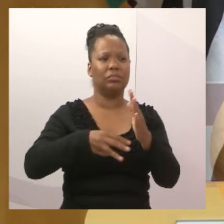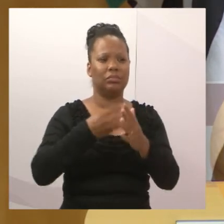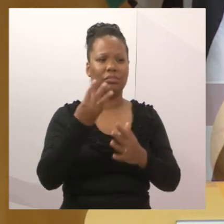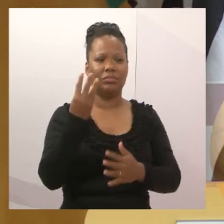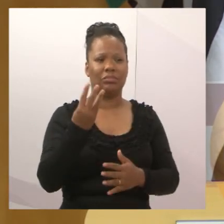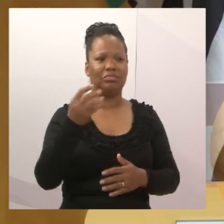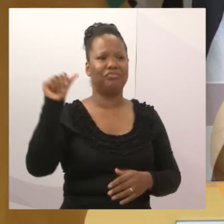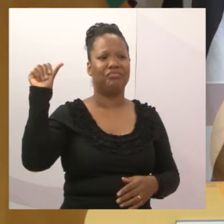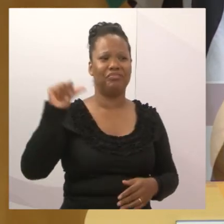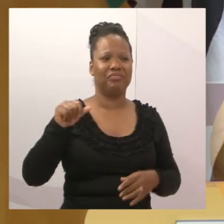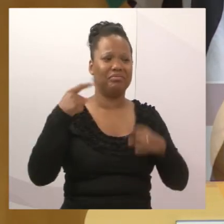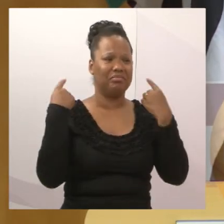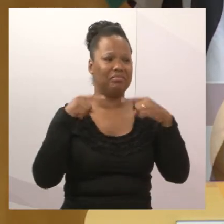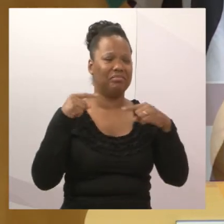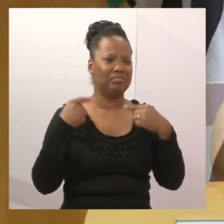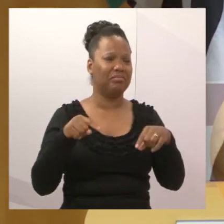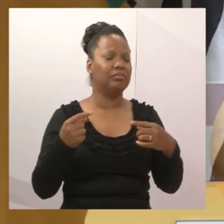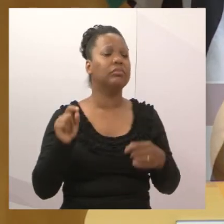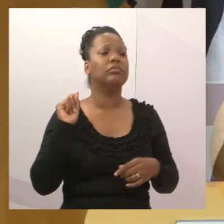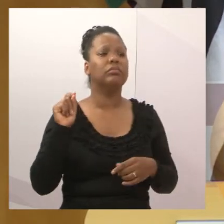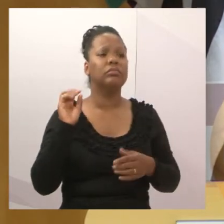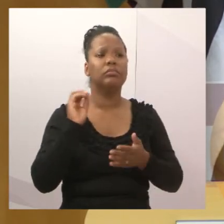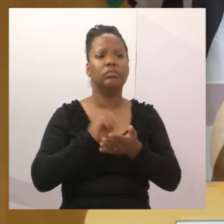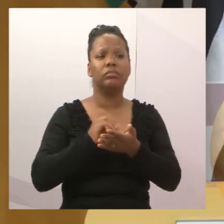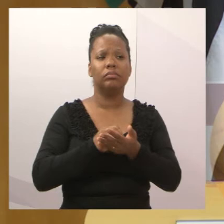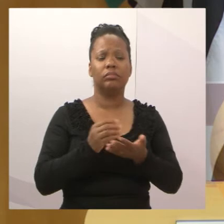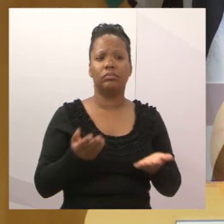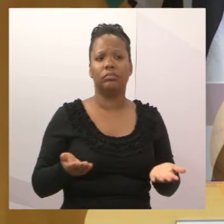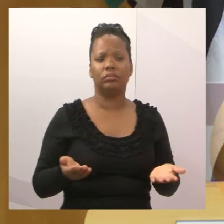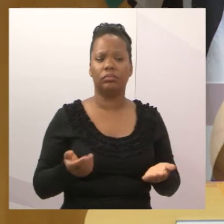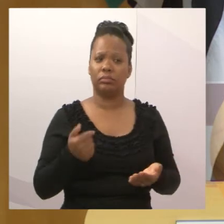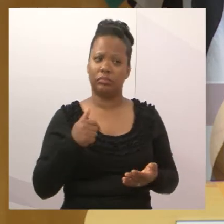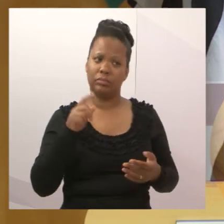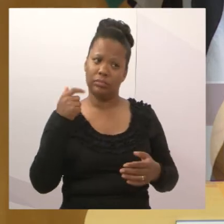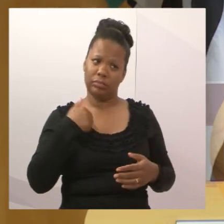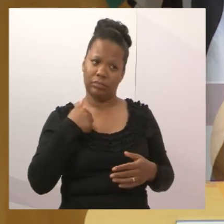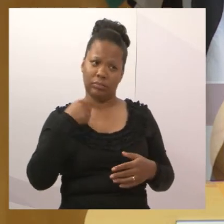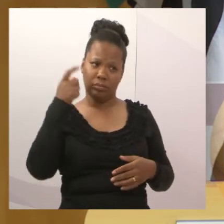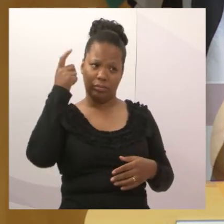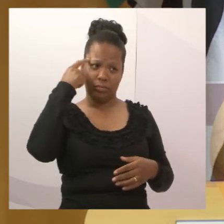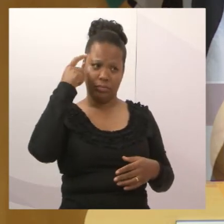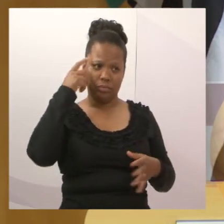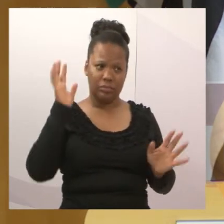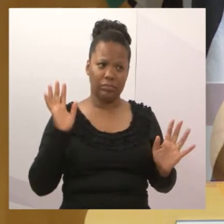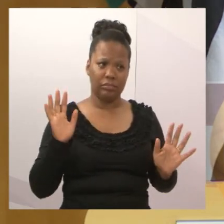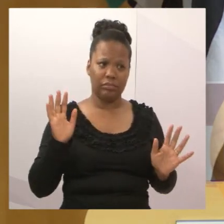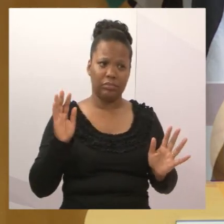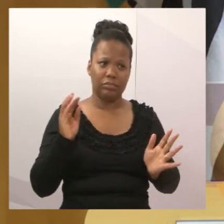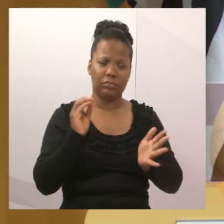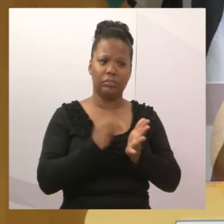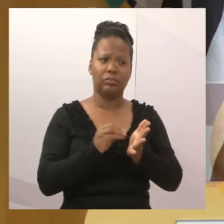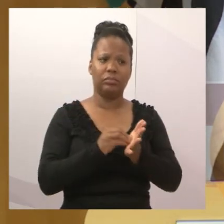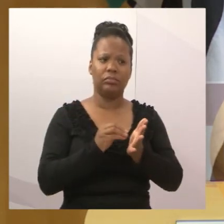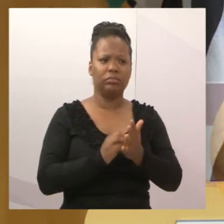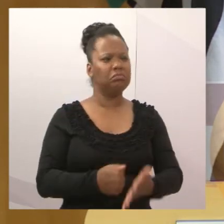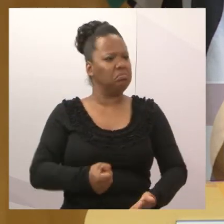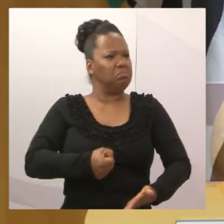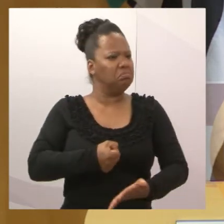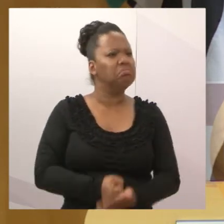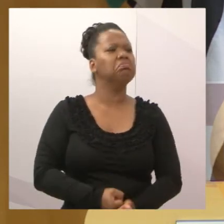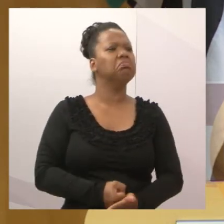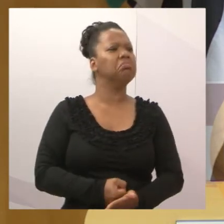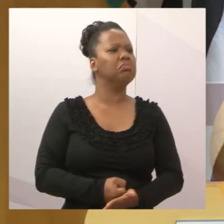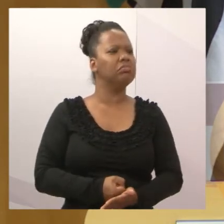reclamação. Então, o que está faltando? Eu acredito que está faltando pulso.